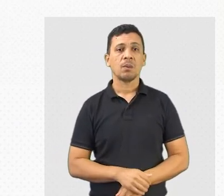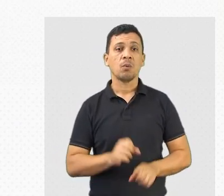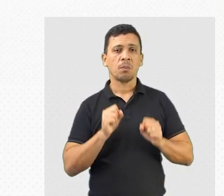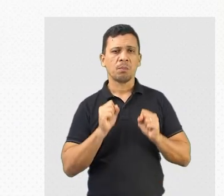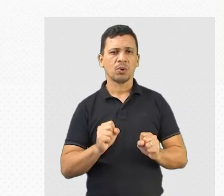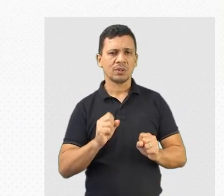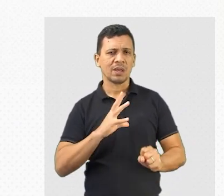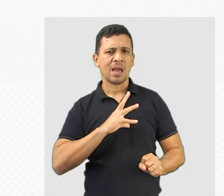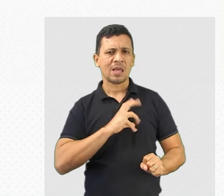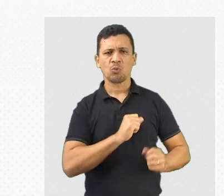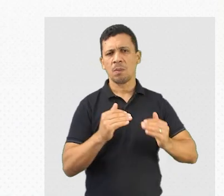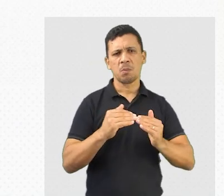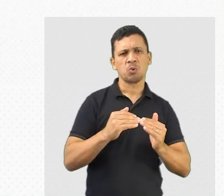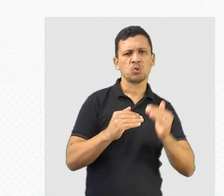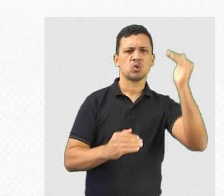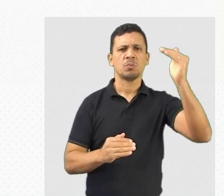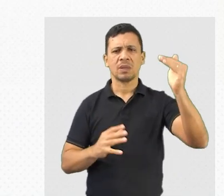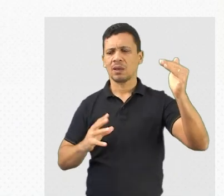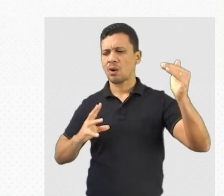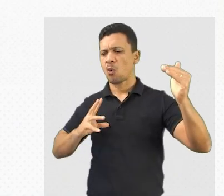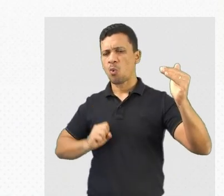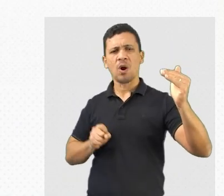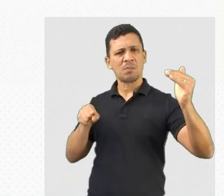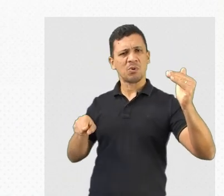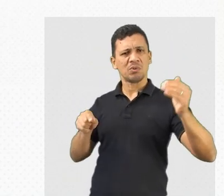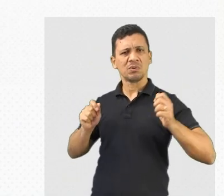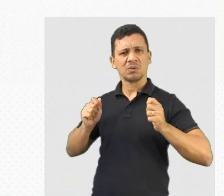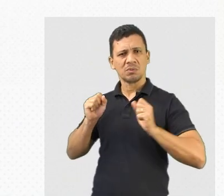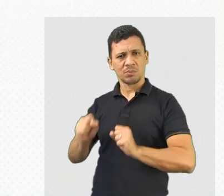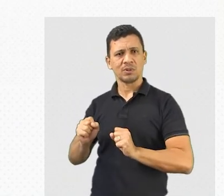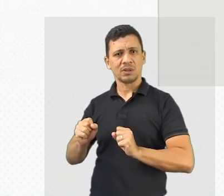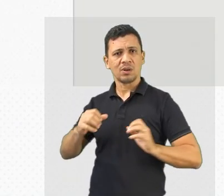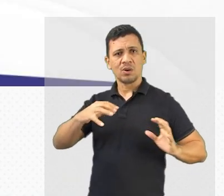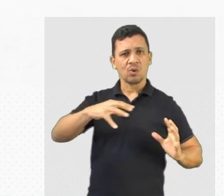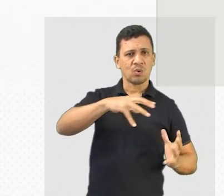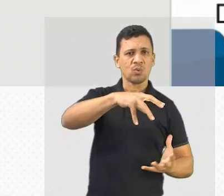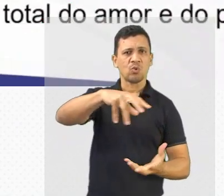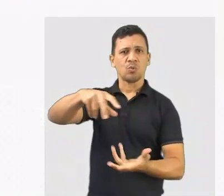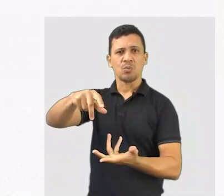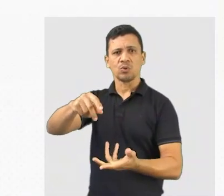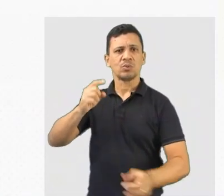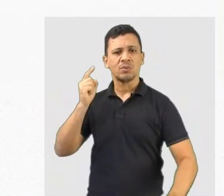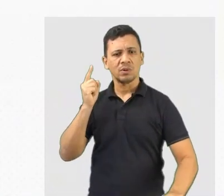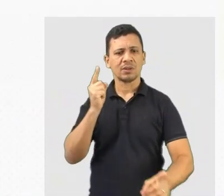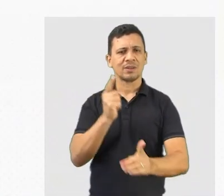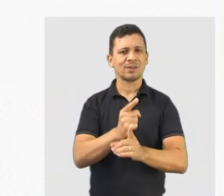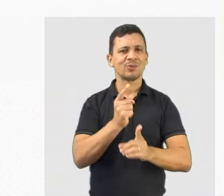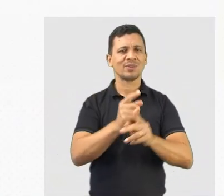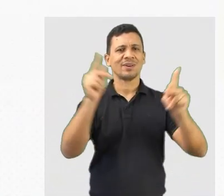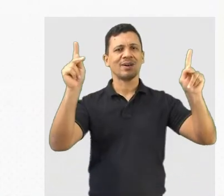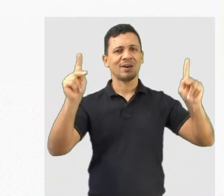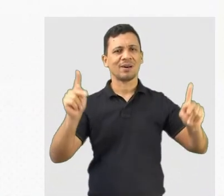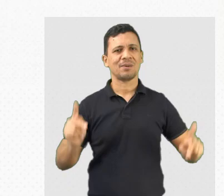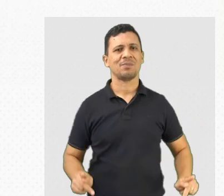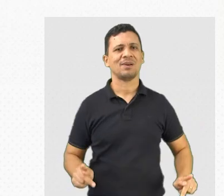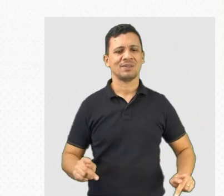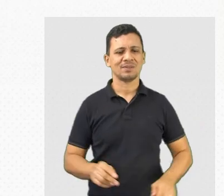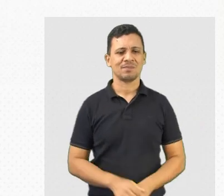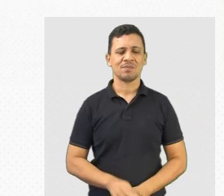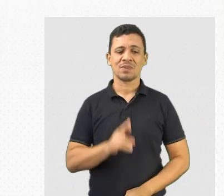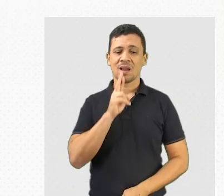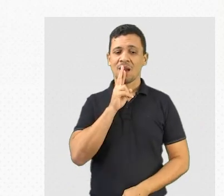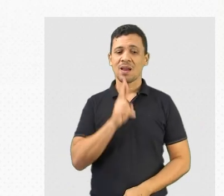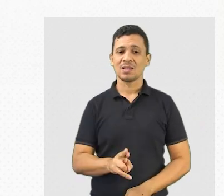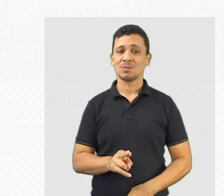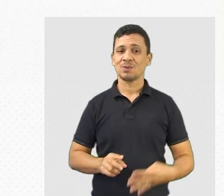amor superar o amor pelo poder, o mundo conhecerá ou encontrará a paz. Então, o nosso